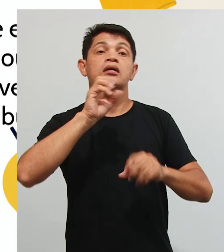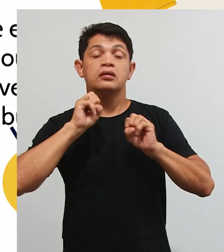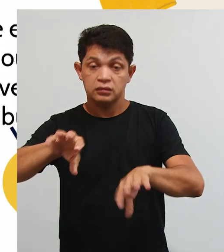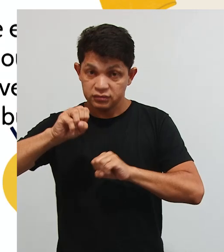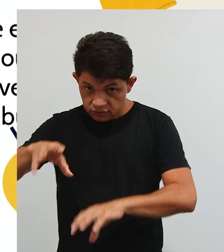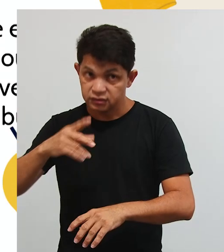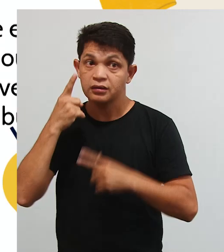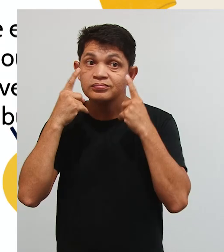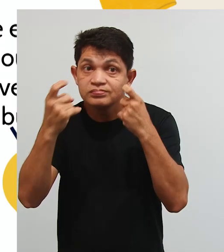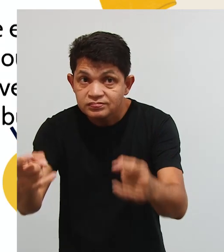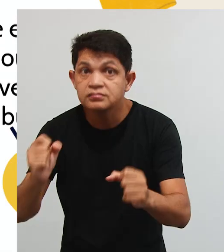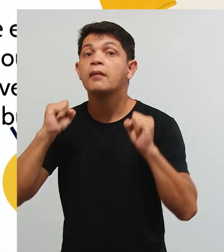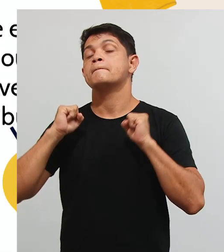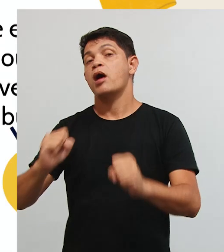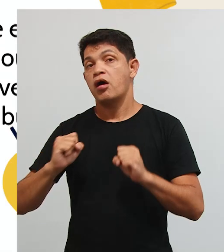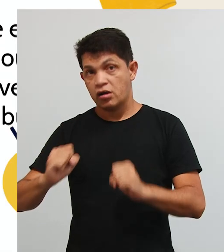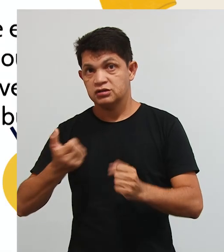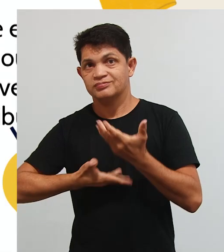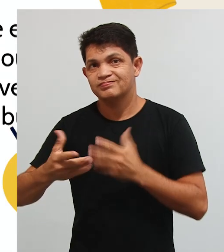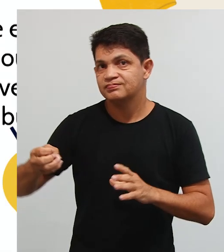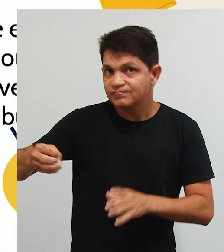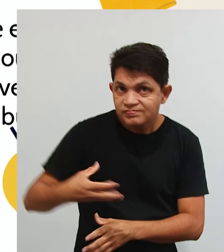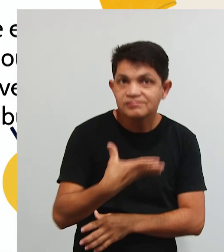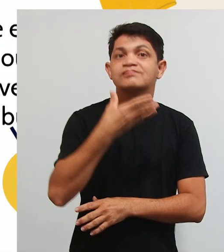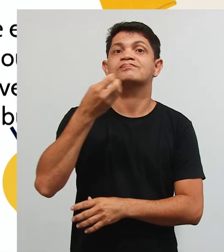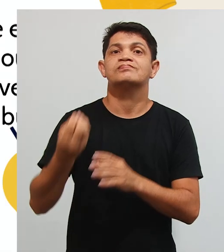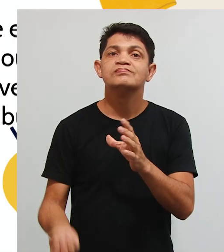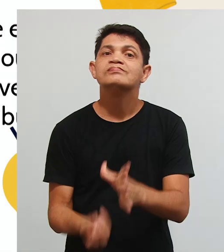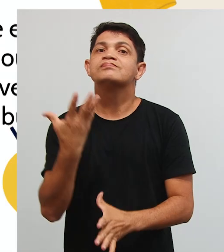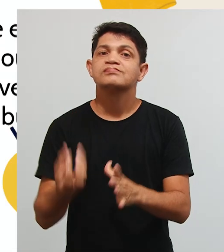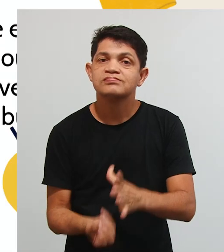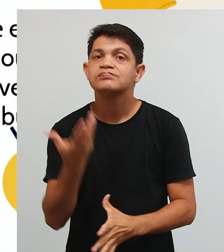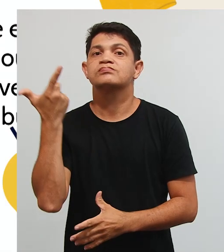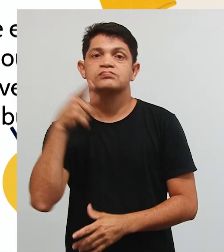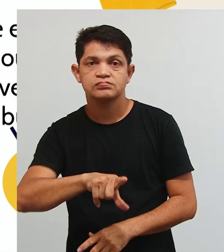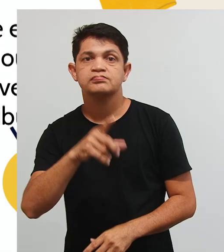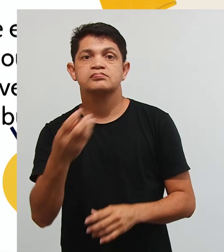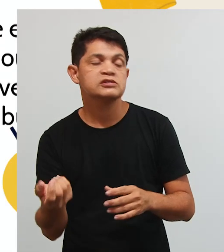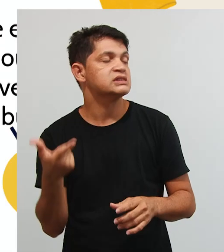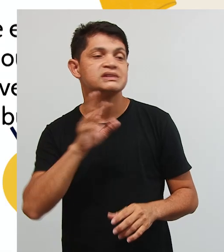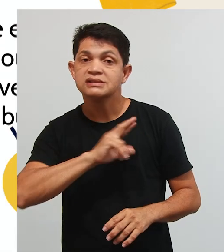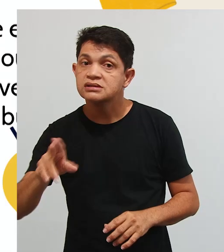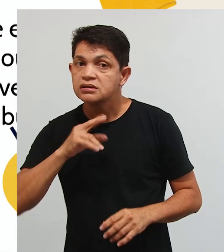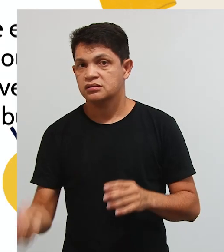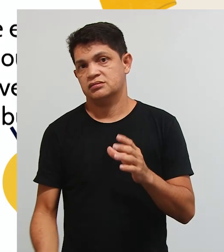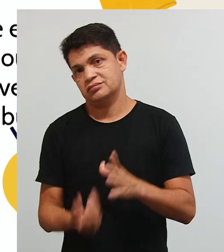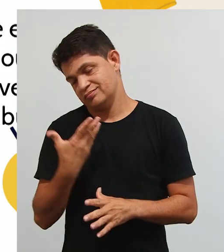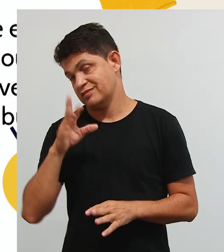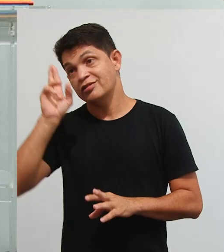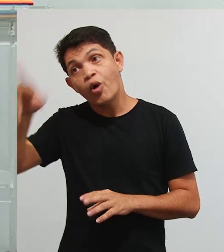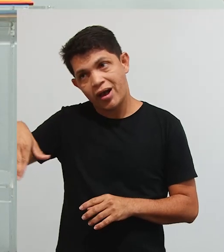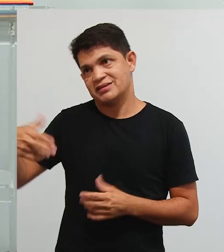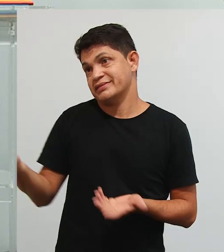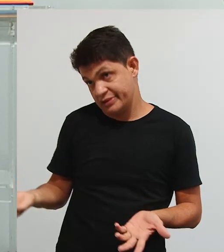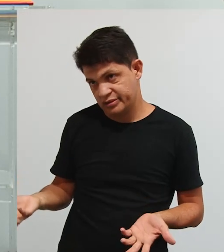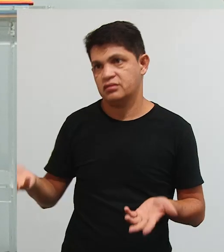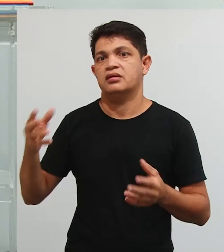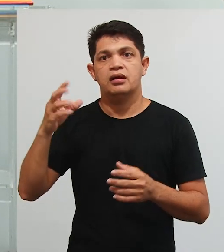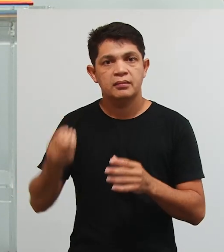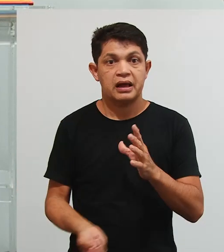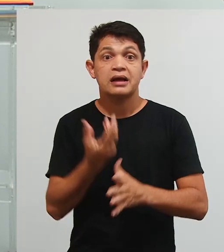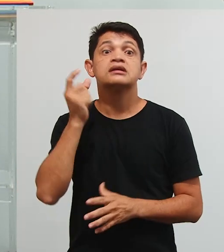Perguntas? Não. Para mim é suficiente. Então, se para você é suficiente, não há necessidade de intervenção. Então, aí o tema